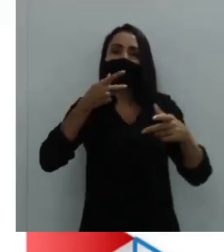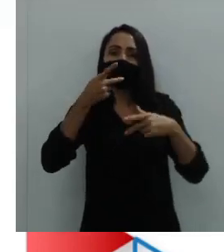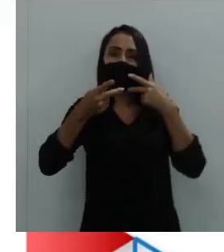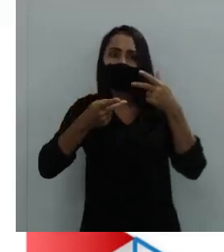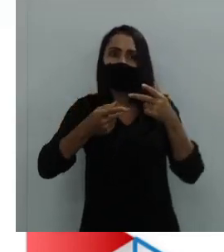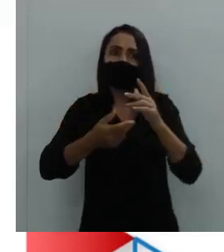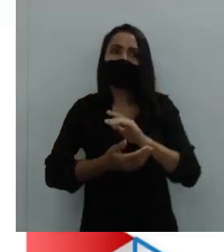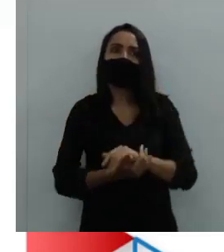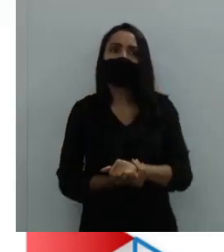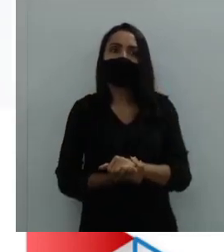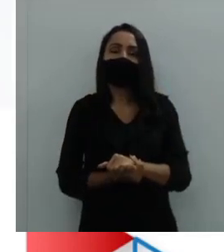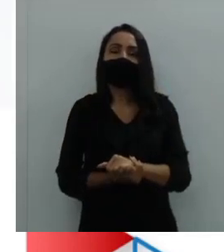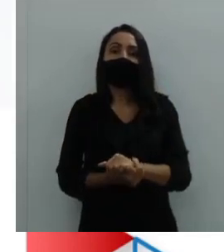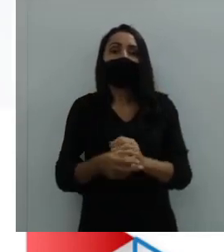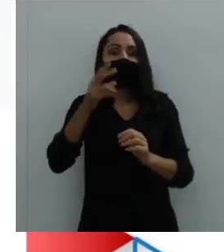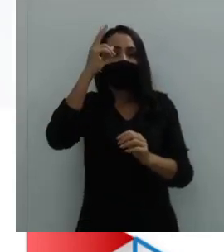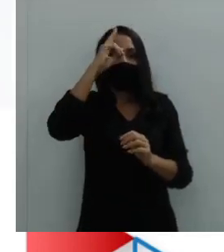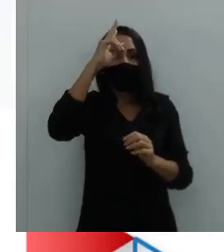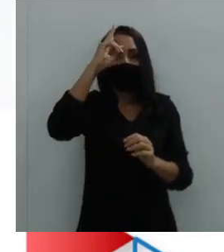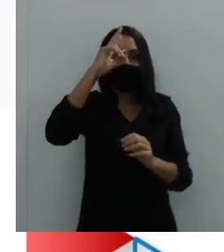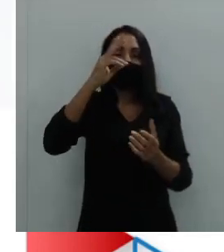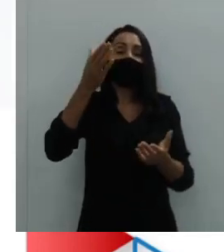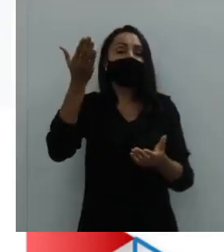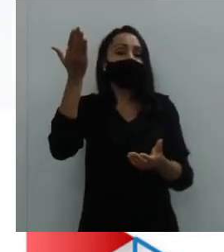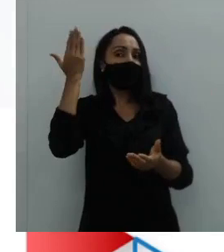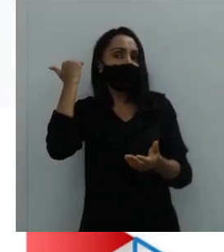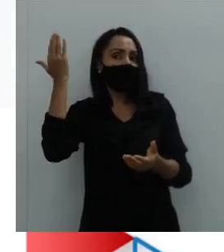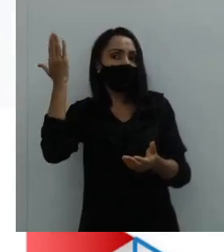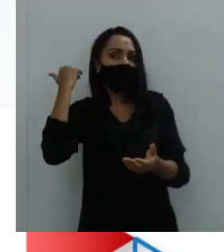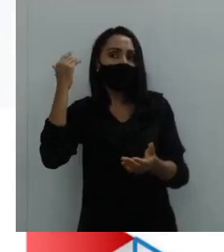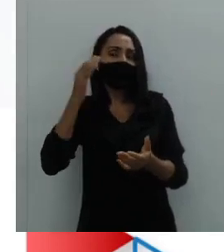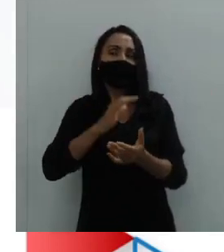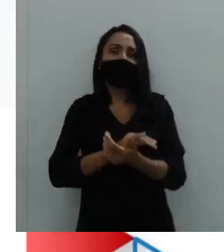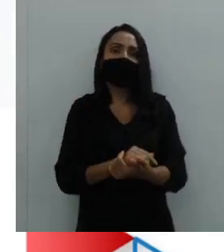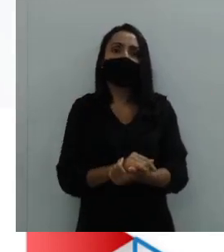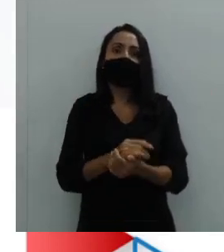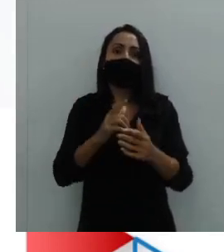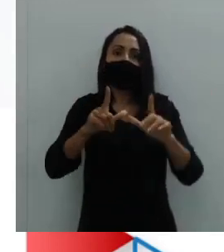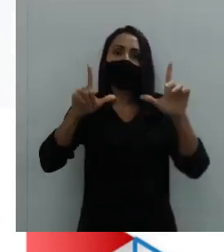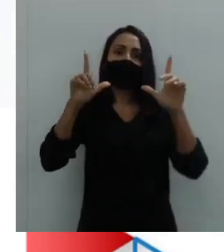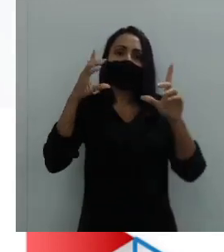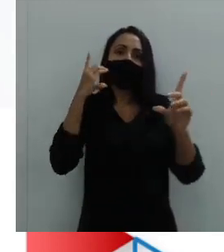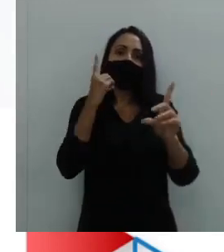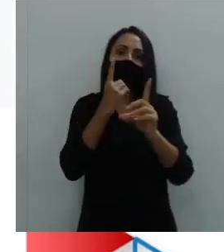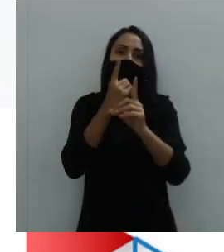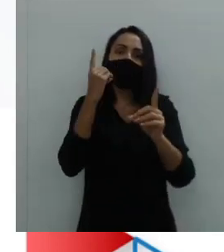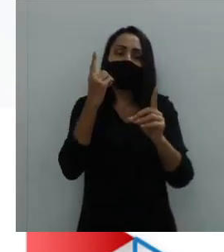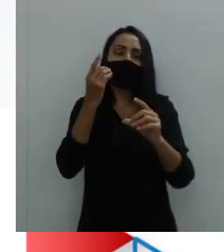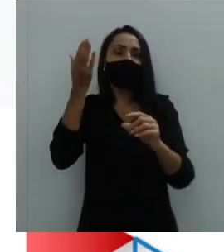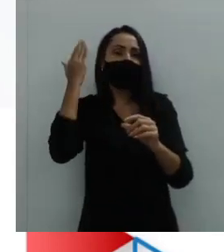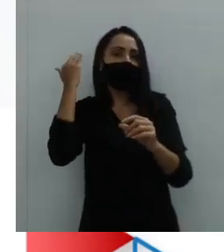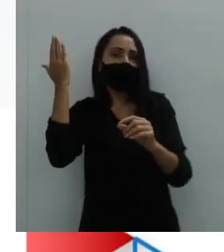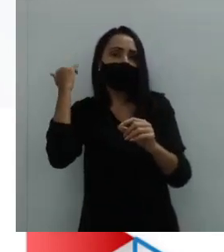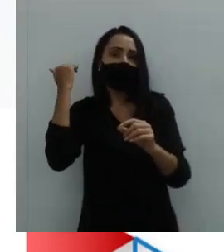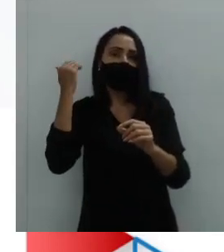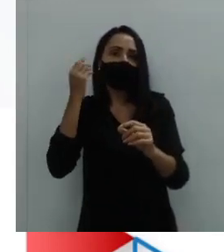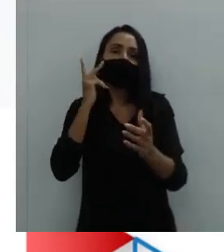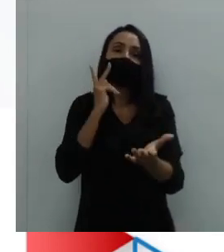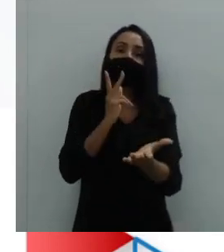moralidade. E aqui lembrar que elas são muito antigas e na tela vocês encontram, embora muito antigas,